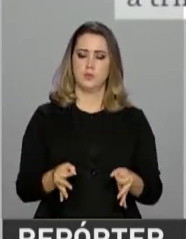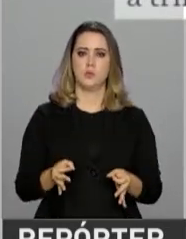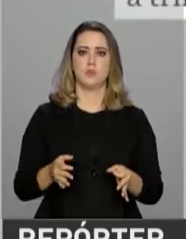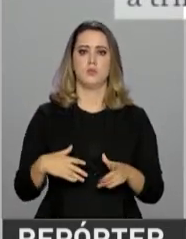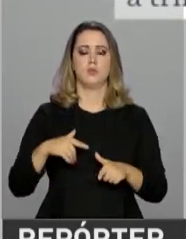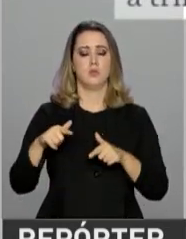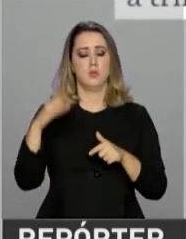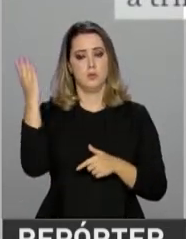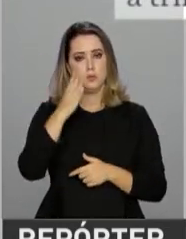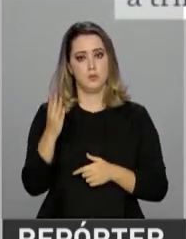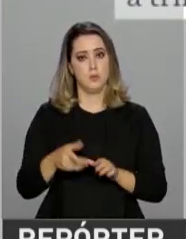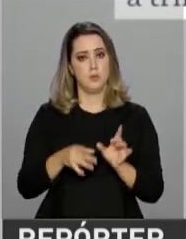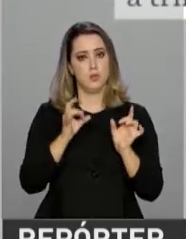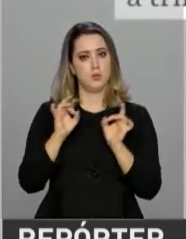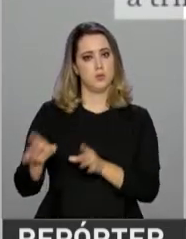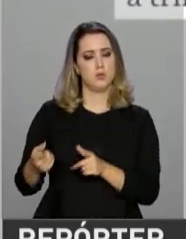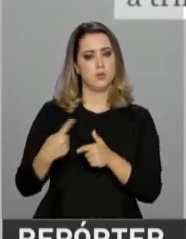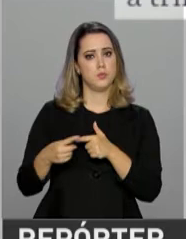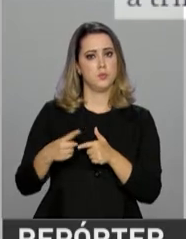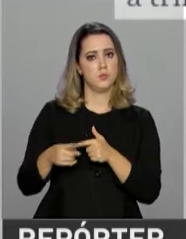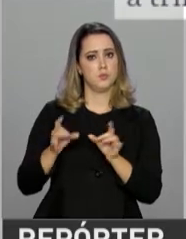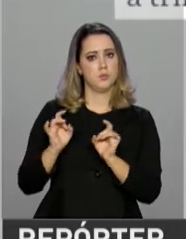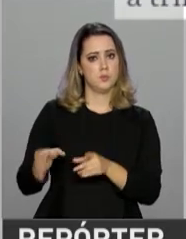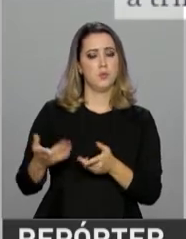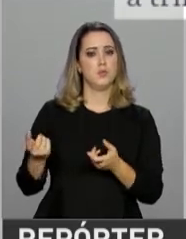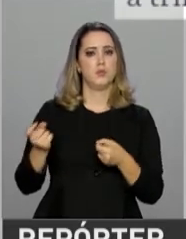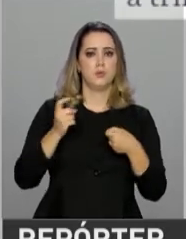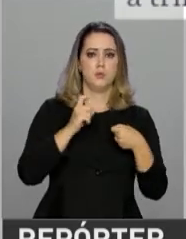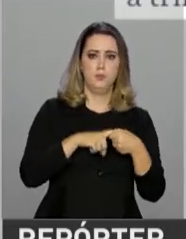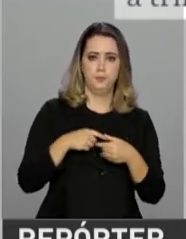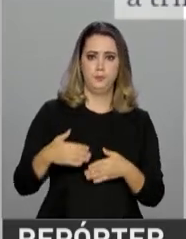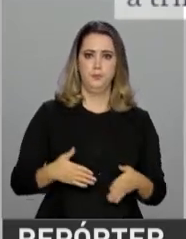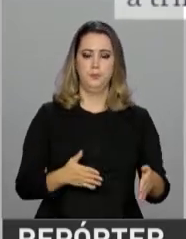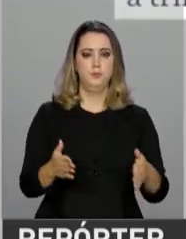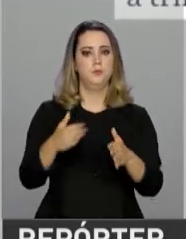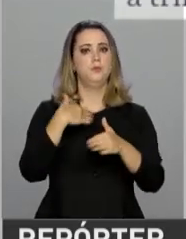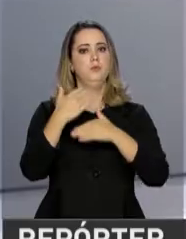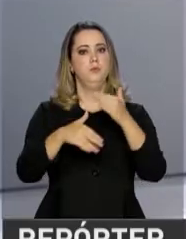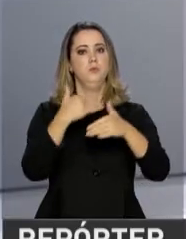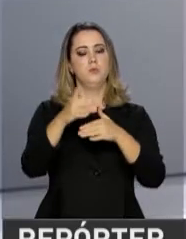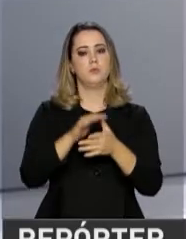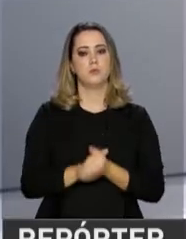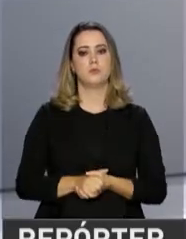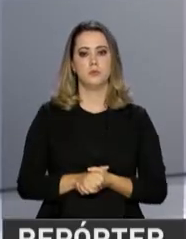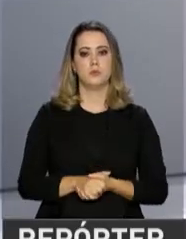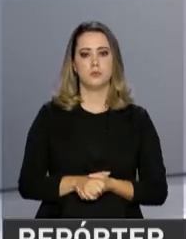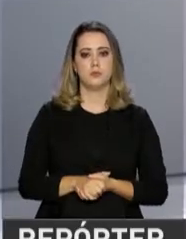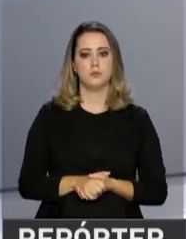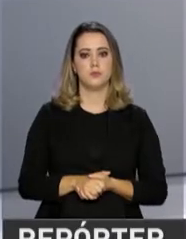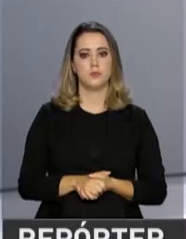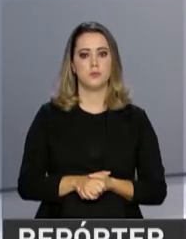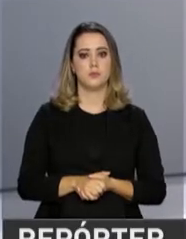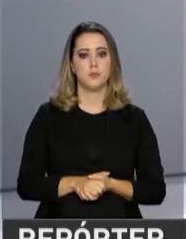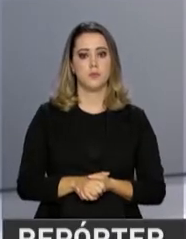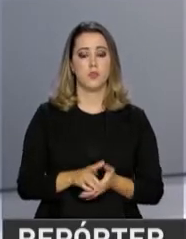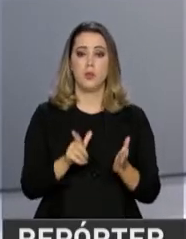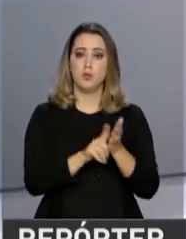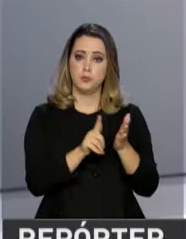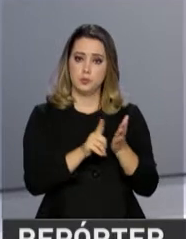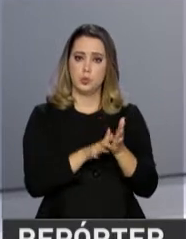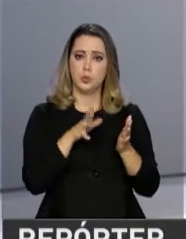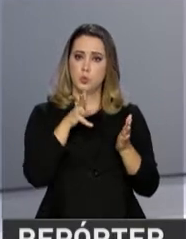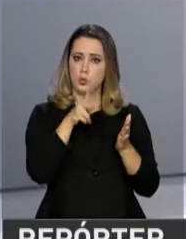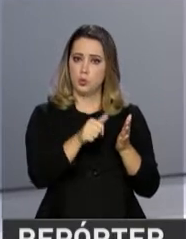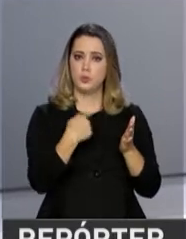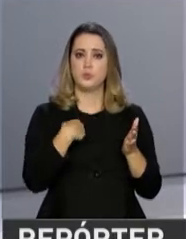que o brasil deixou a crise para trás e retomou a trilha do desenvolvimento o artigo pode ser lido na íntegra